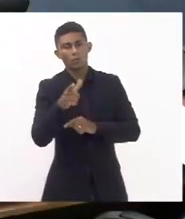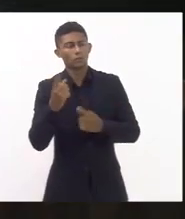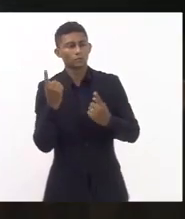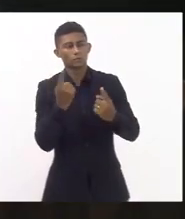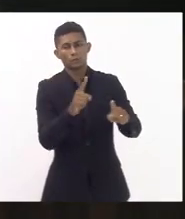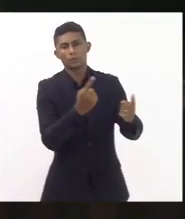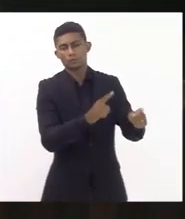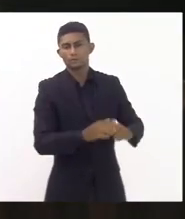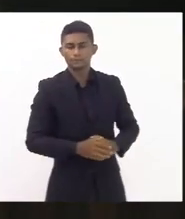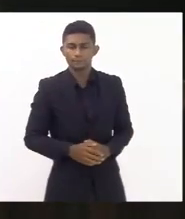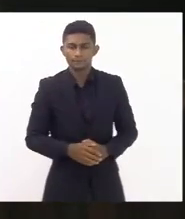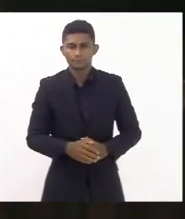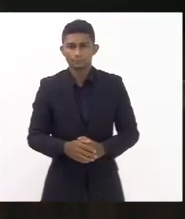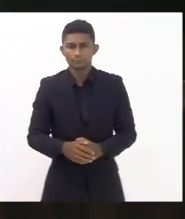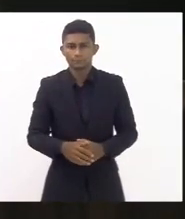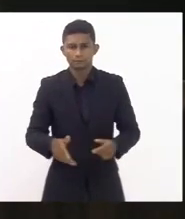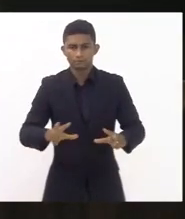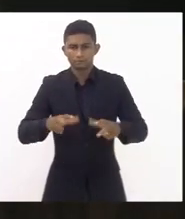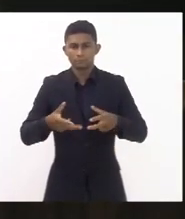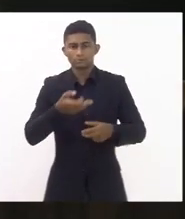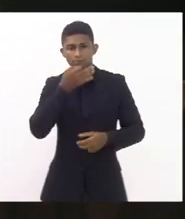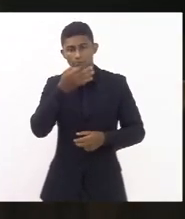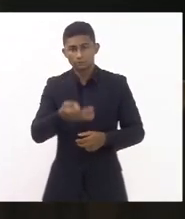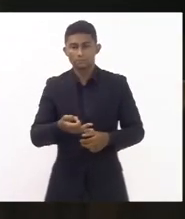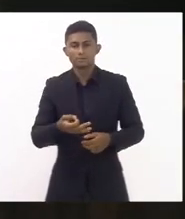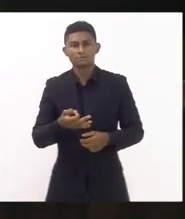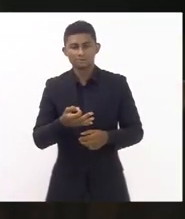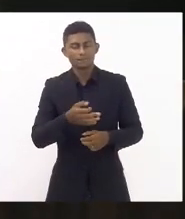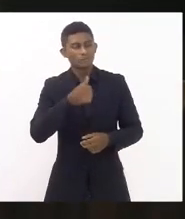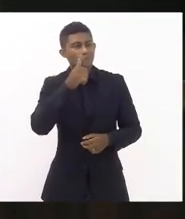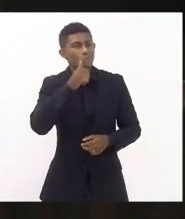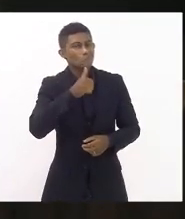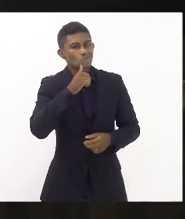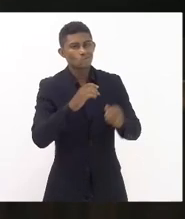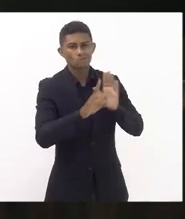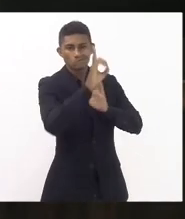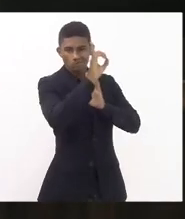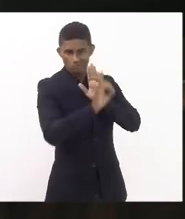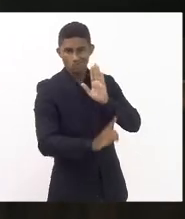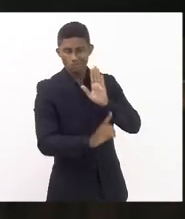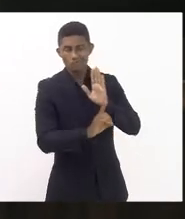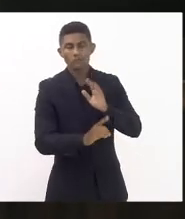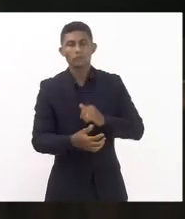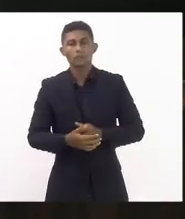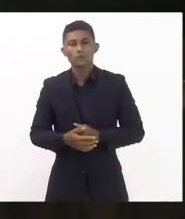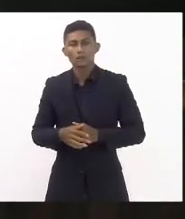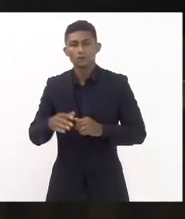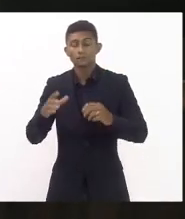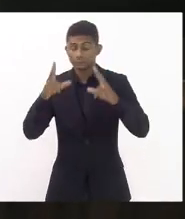Para emitir parecer pela Comissão de Defesa dos Direitos da Mulher, deputada enfermeira Rejane,